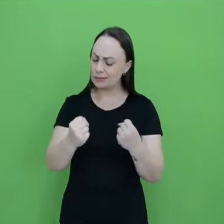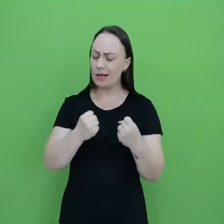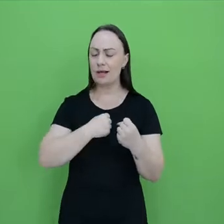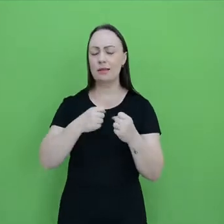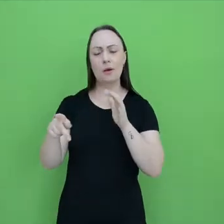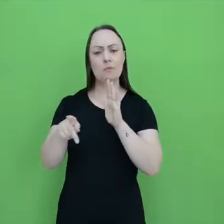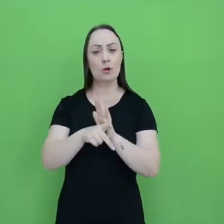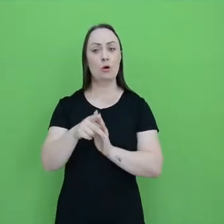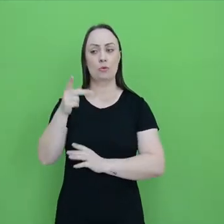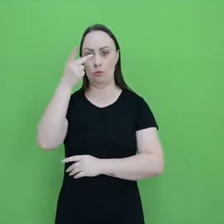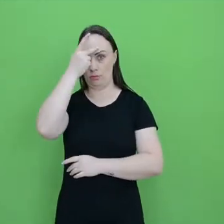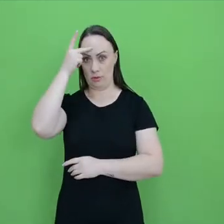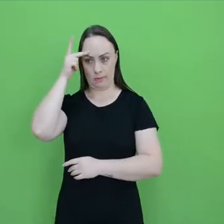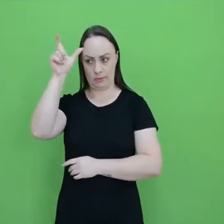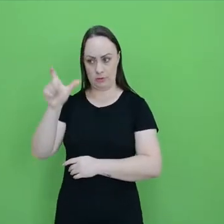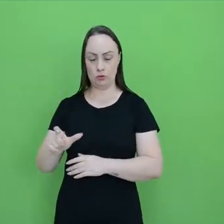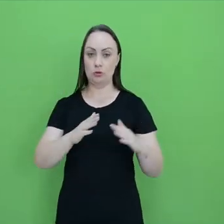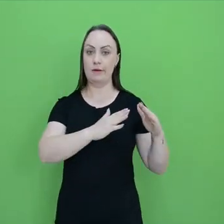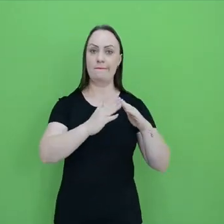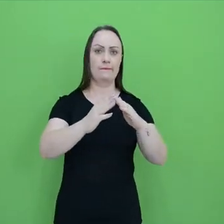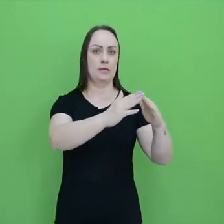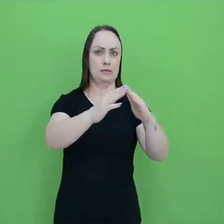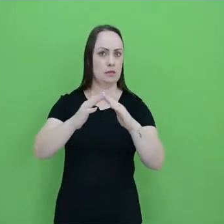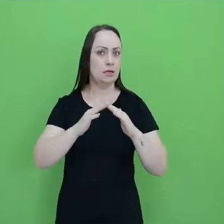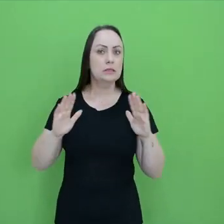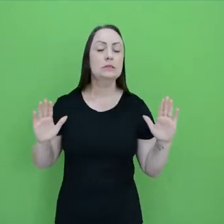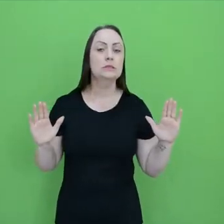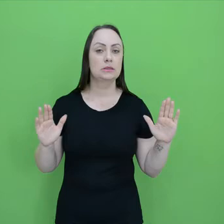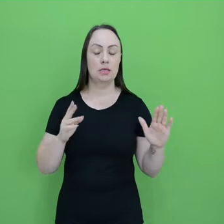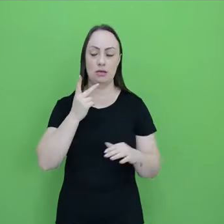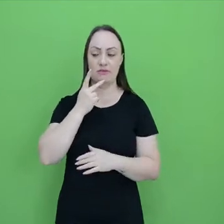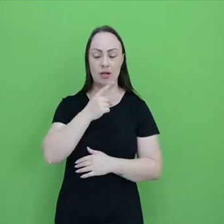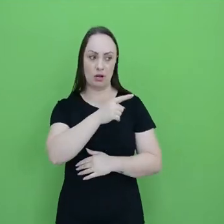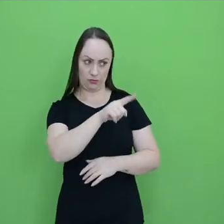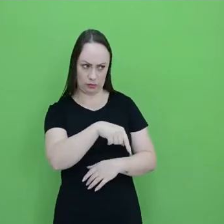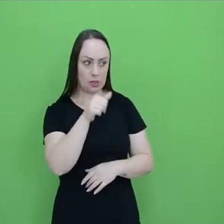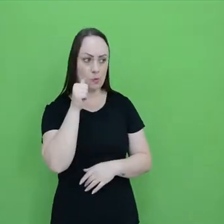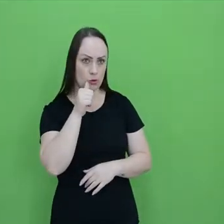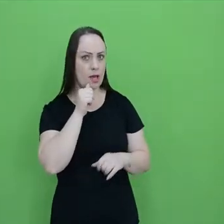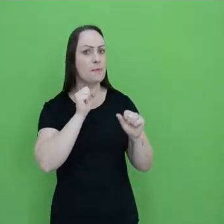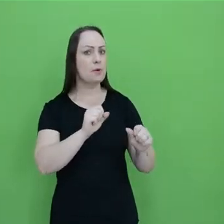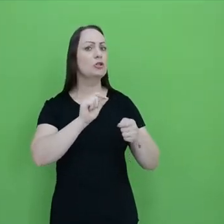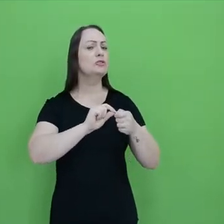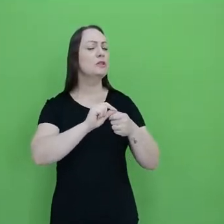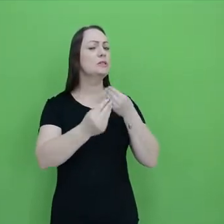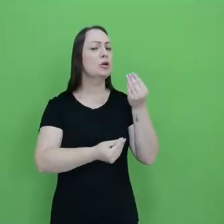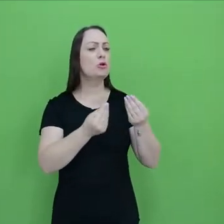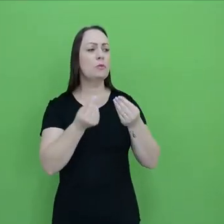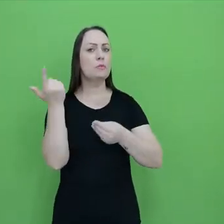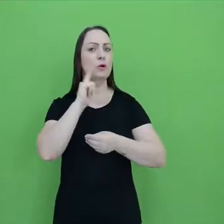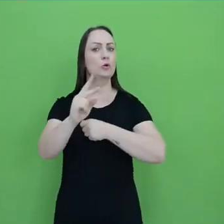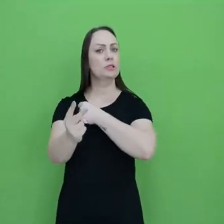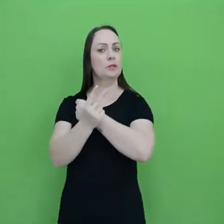de alguém da vizinhança. E disse para a mulher o que ela poderia fazer para se proteger